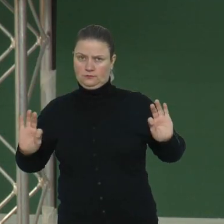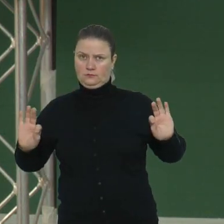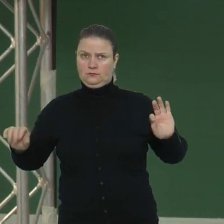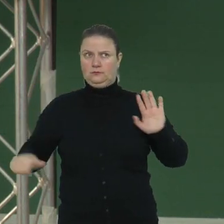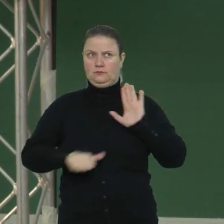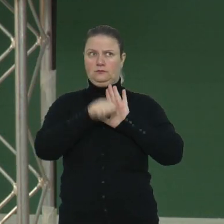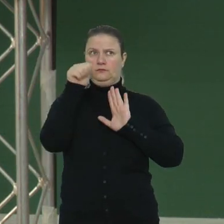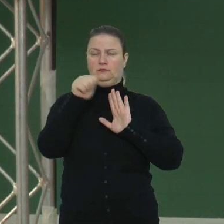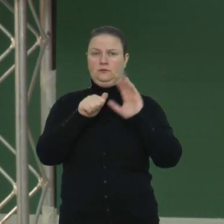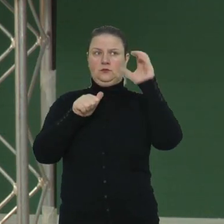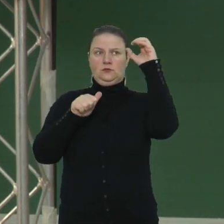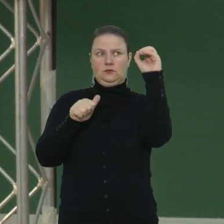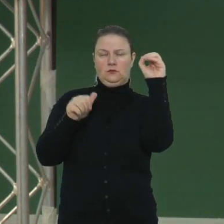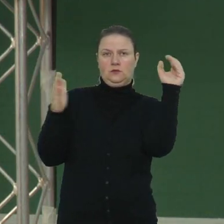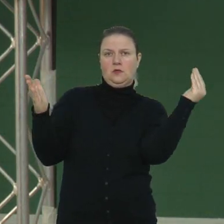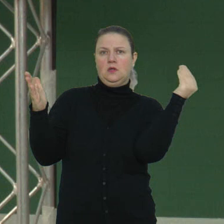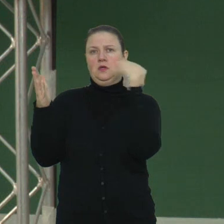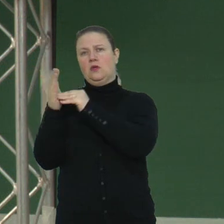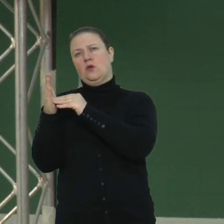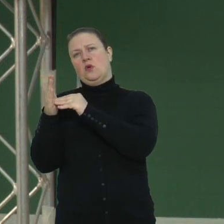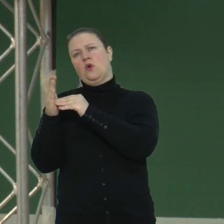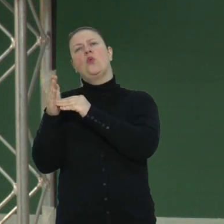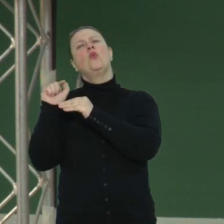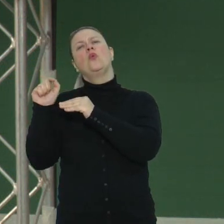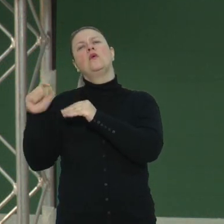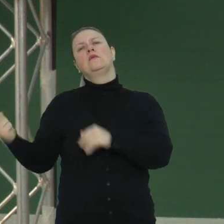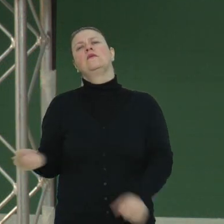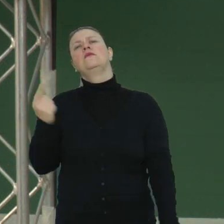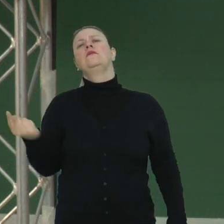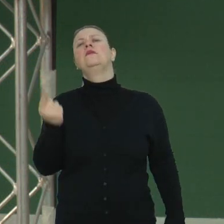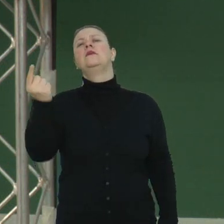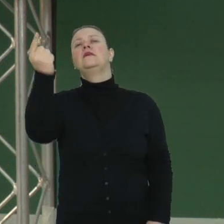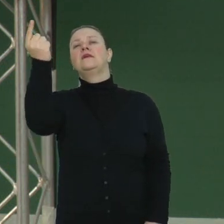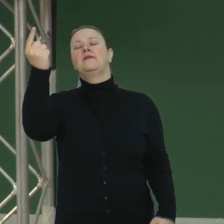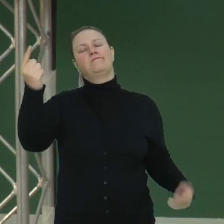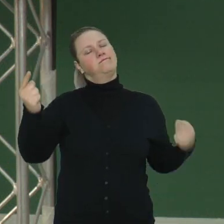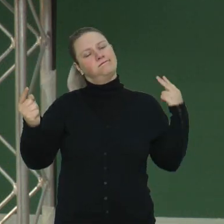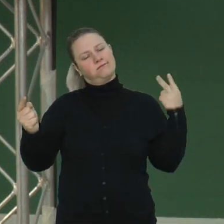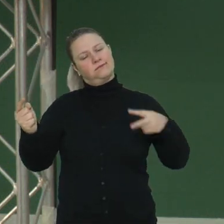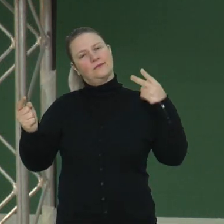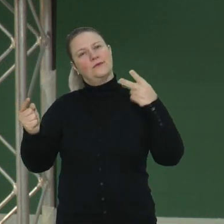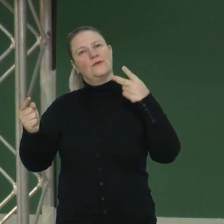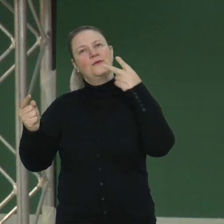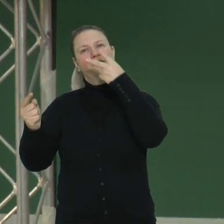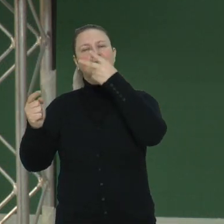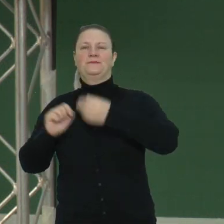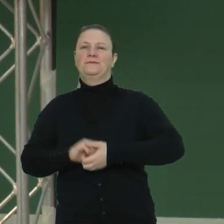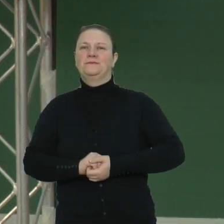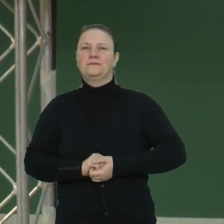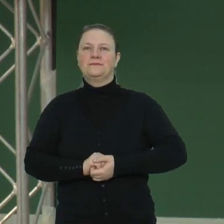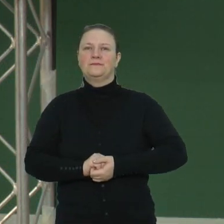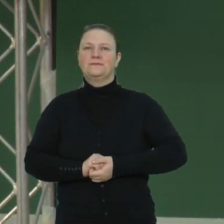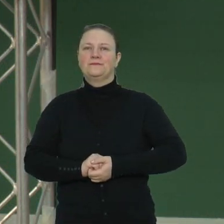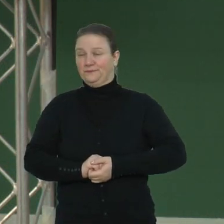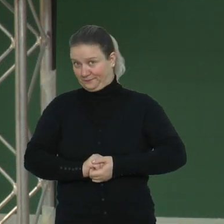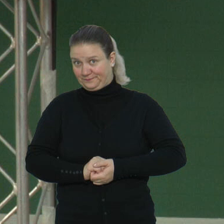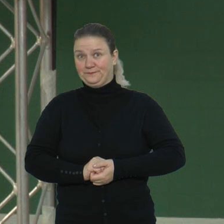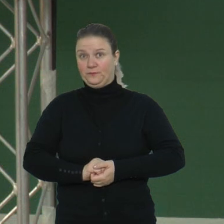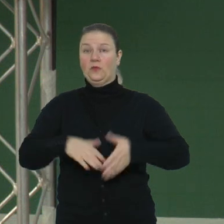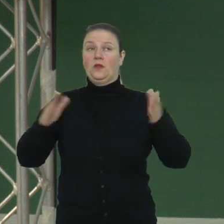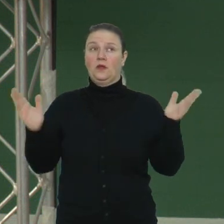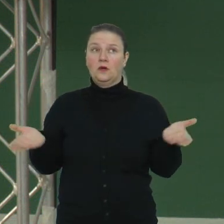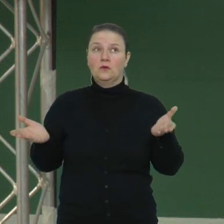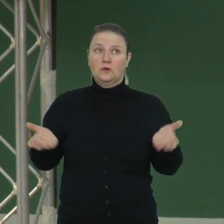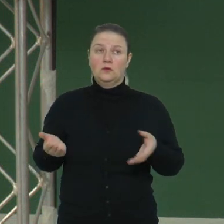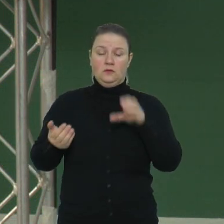zero, vai até o quê? O infinito, certo? E a segunda, o que acontece? X tem que ser maior ou igual a